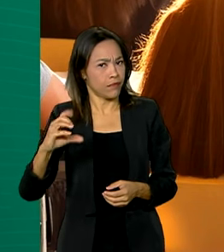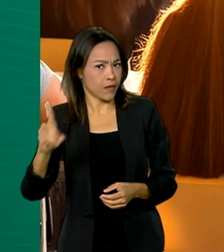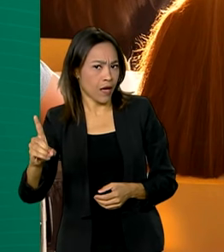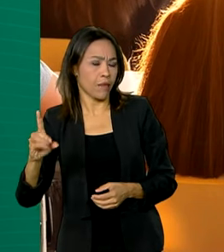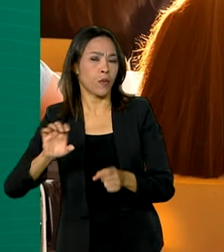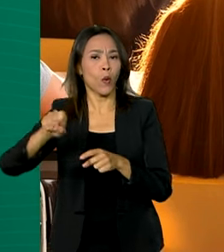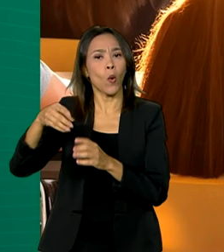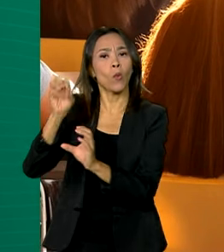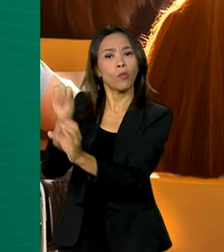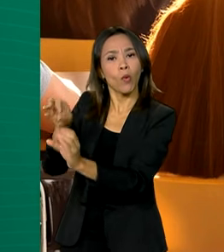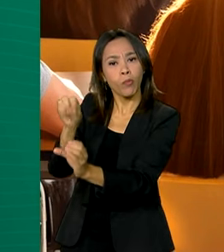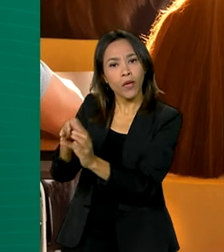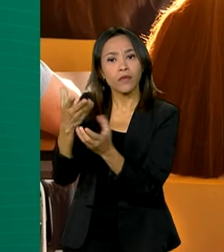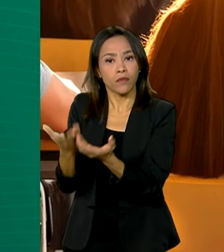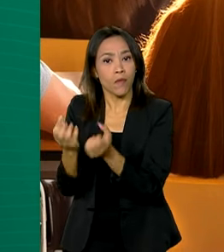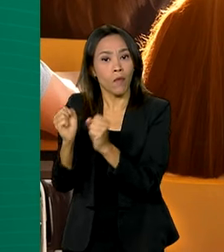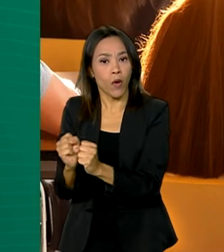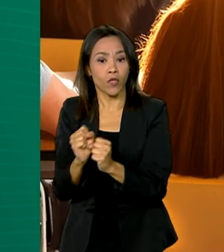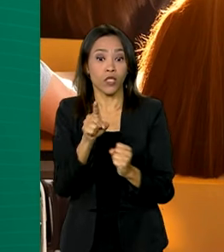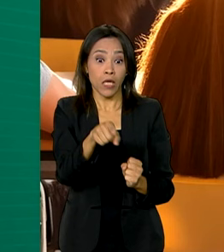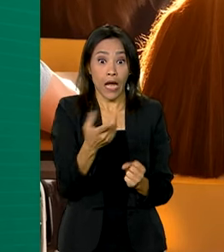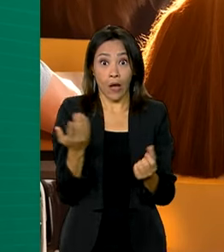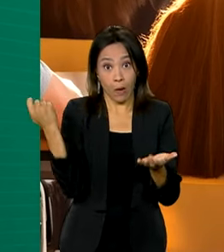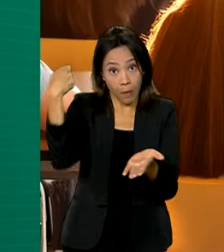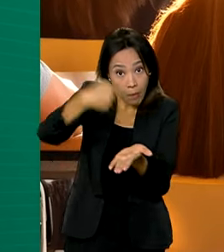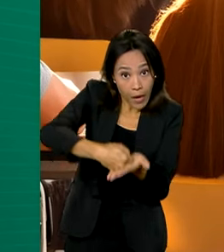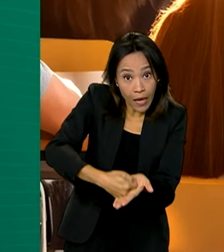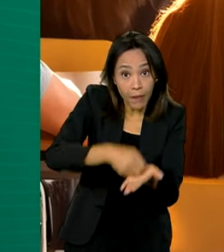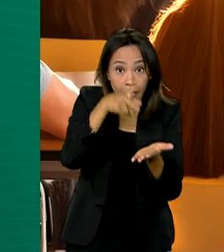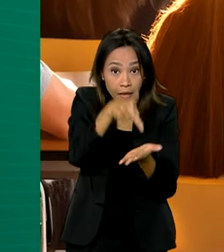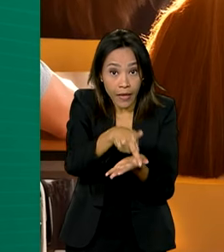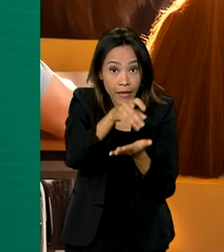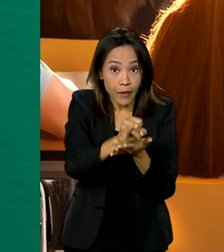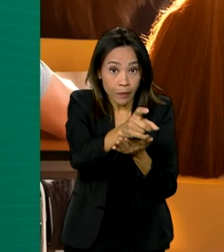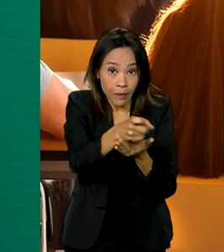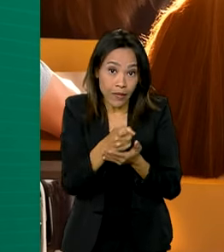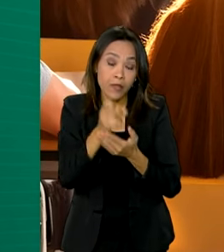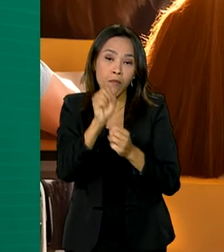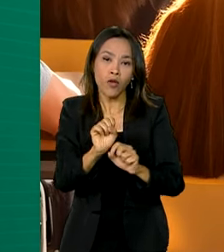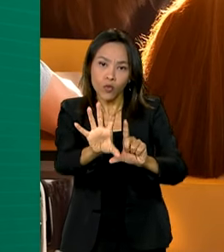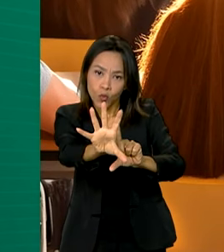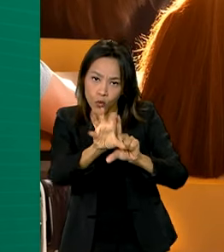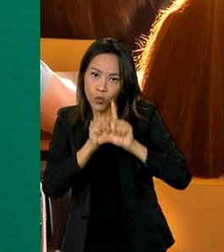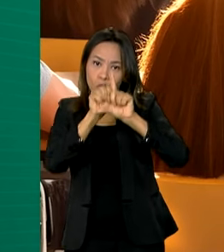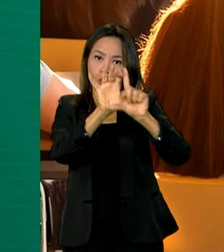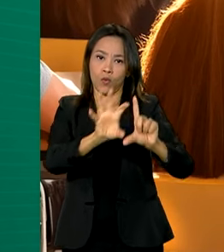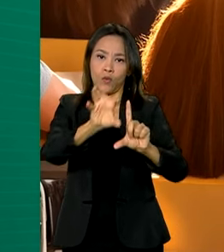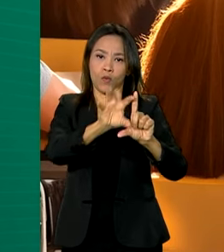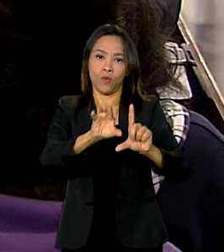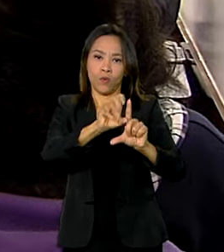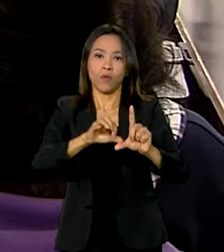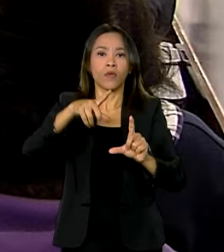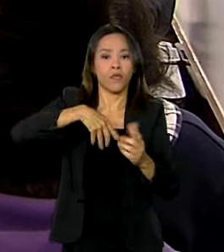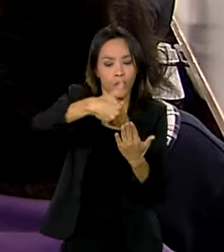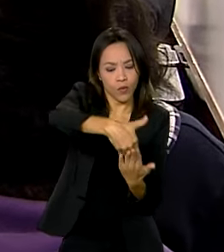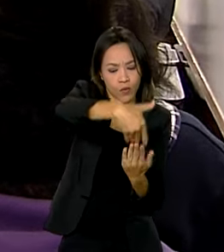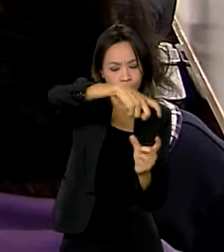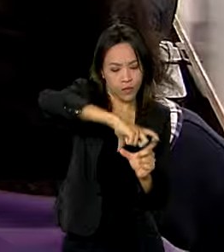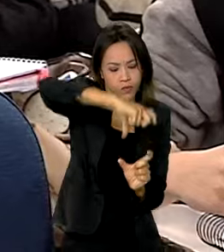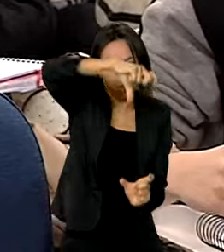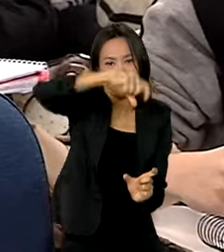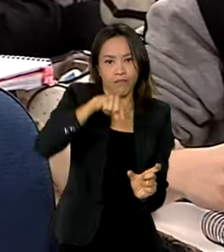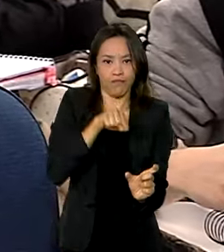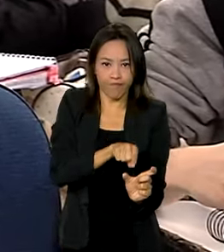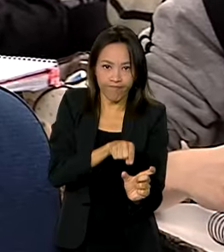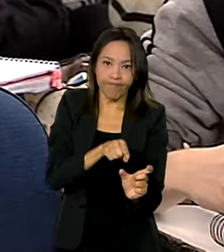ou poupança para pagar por pxs basta acessar o QR Code que consta no Boleto o Exame